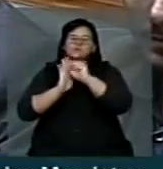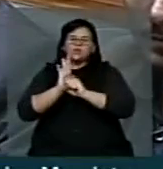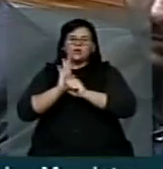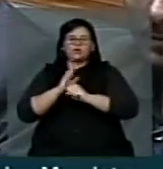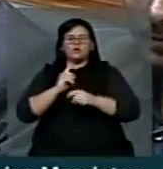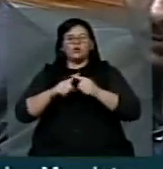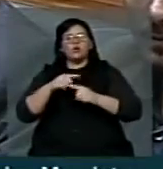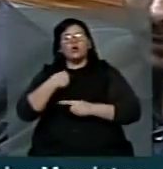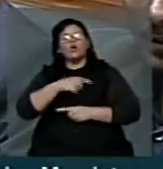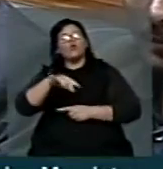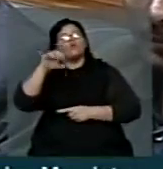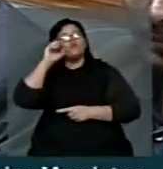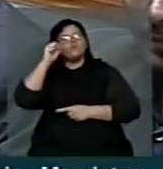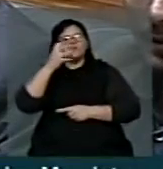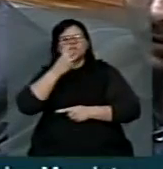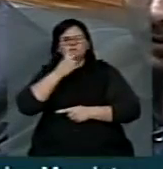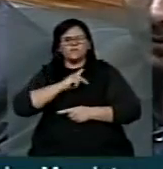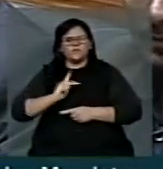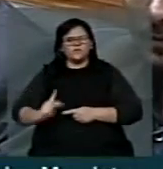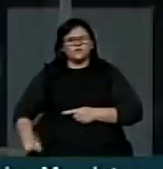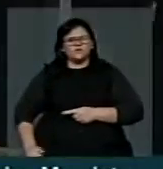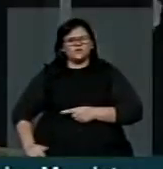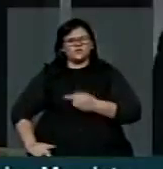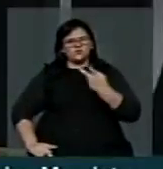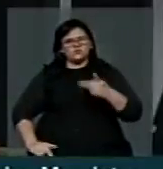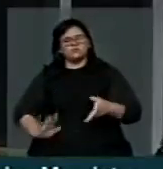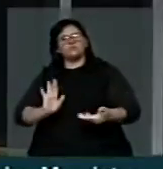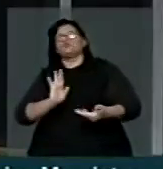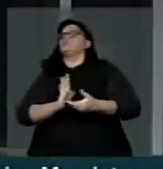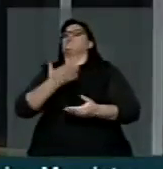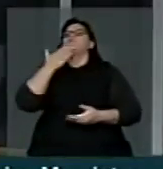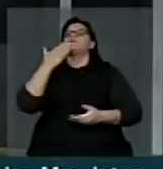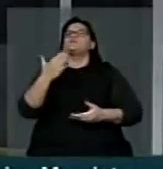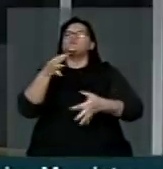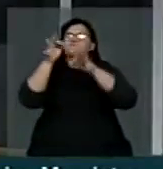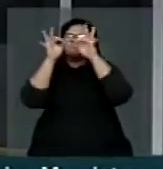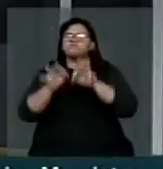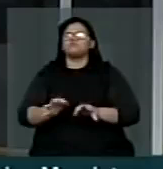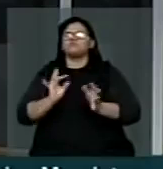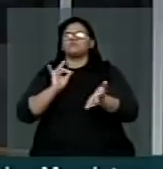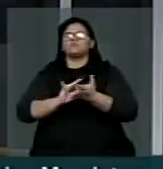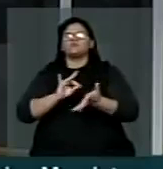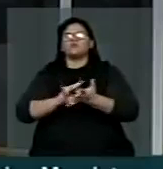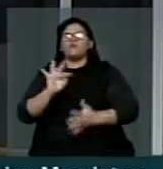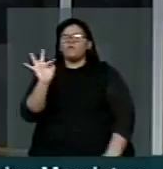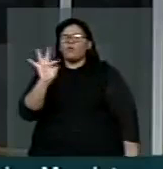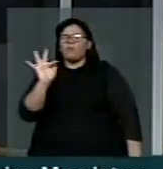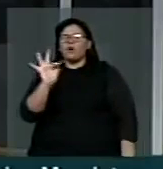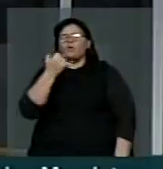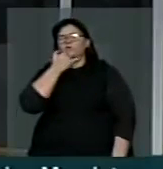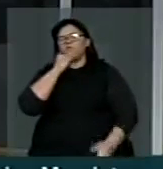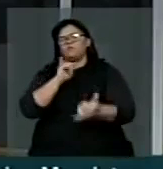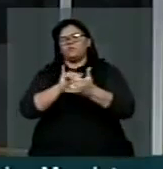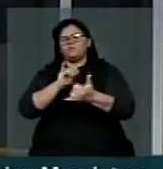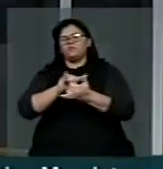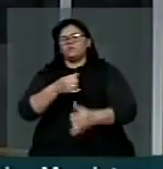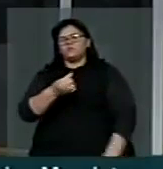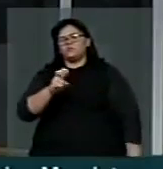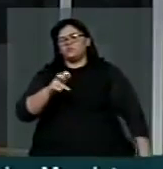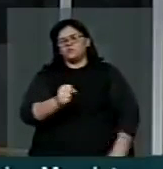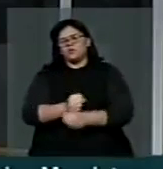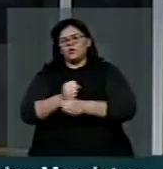dos Deputados, presidente Henrique Eduardo Alves, esse pedido formal de desculpas. São 65 anos que